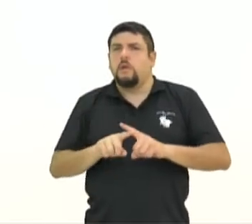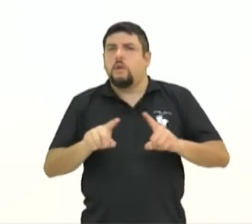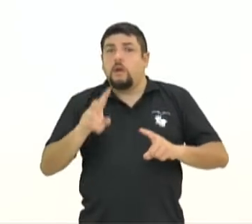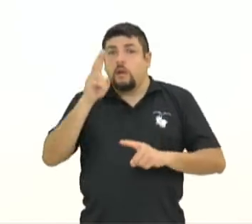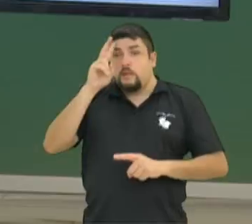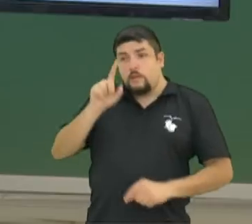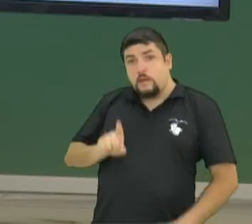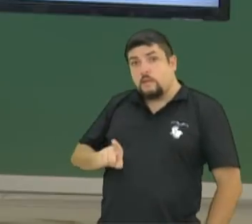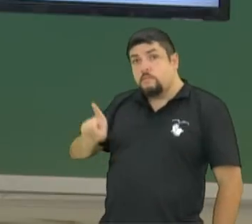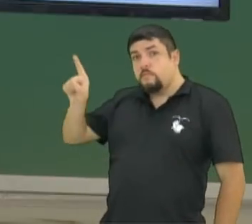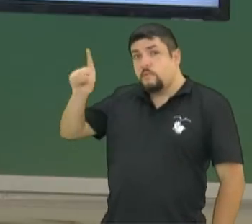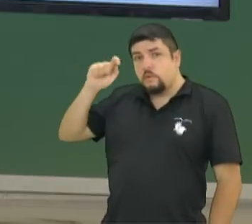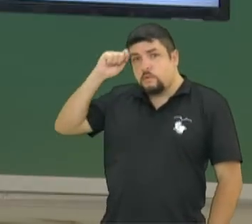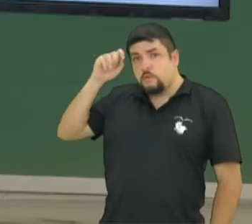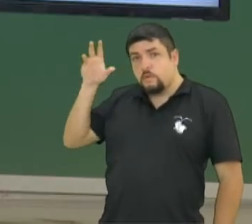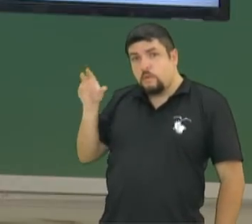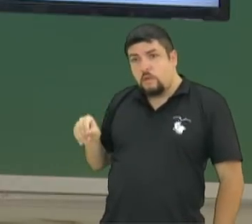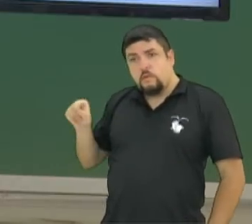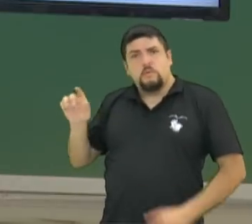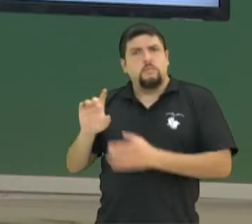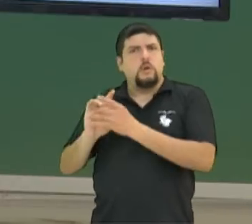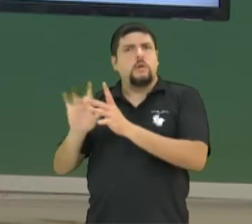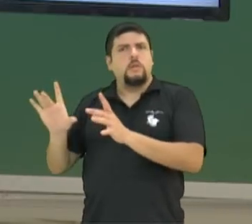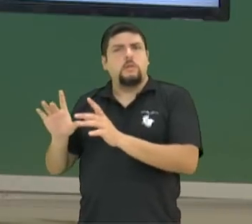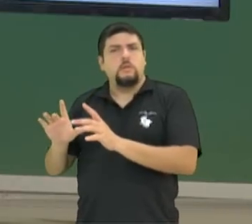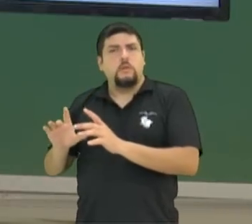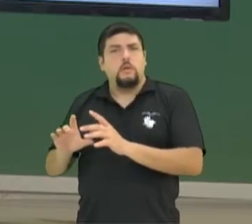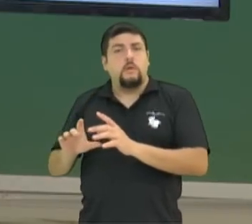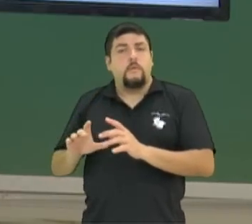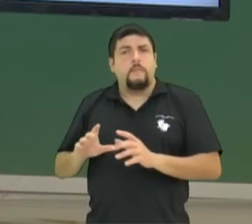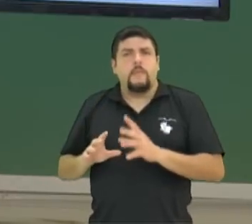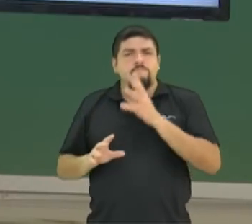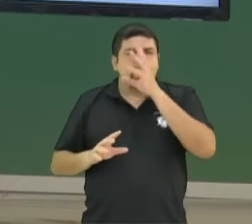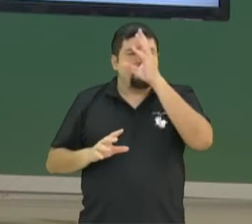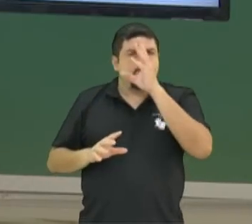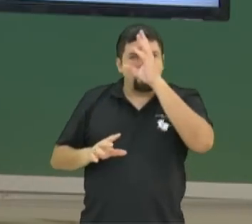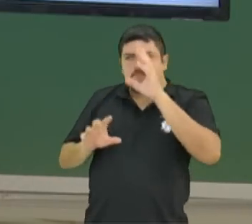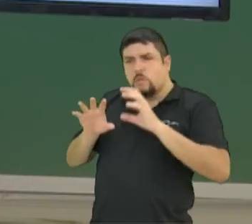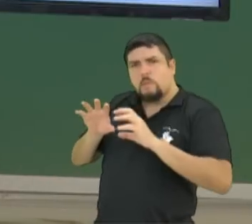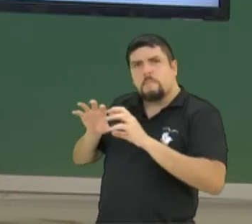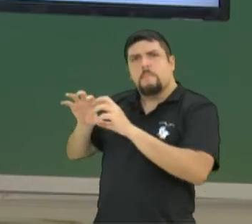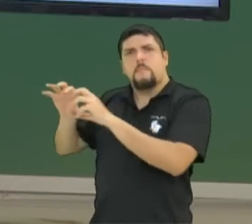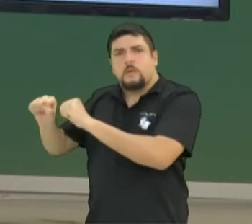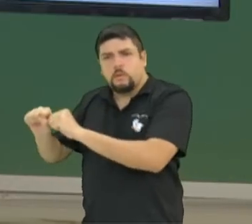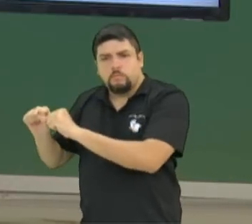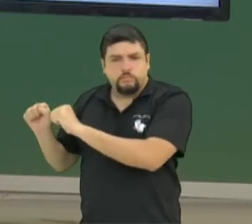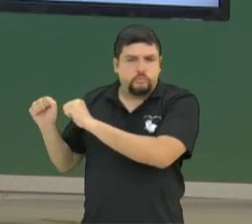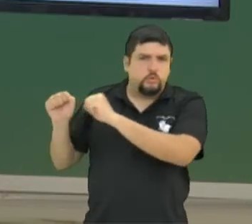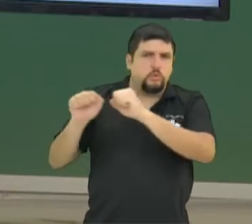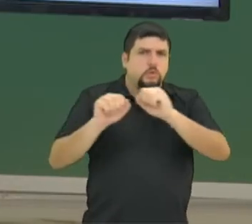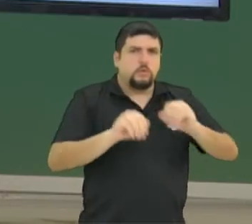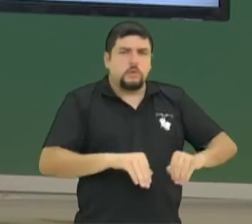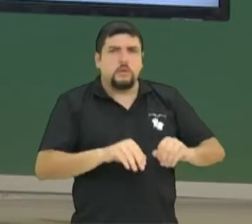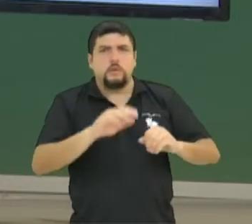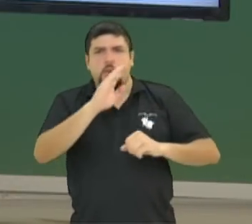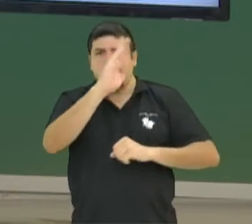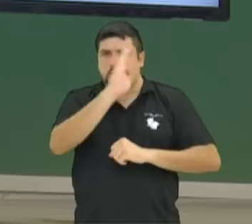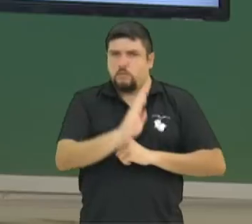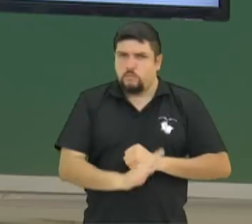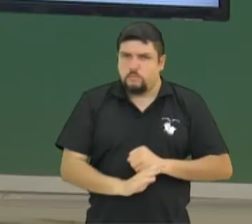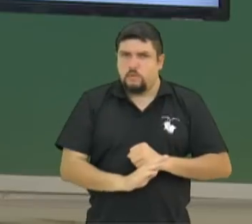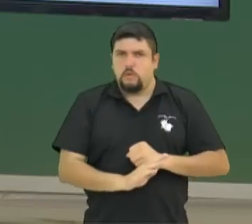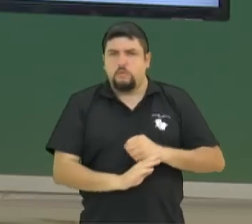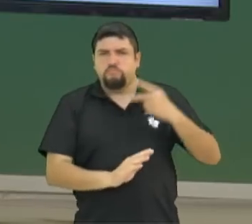continente africano, então eles vão ser trazidos como mão de obra e vão ser escravizados aqui em terras brasileiras. Lembrando também que a mão de